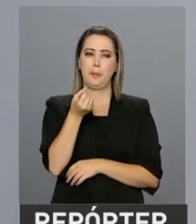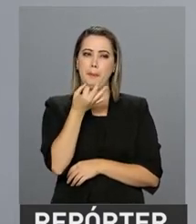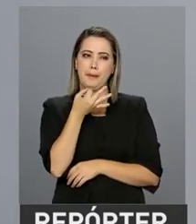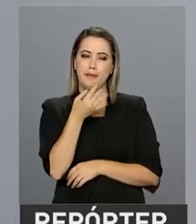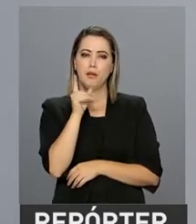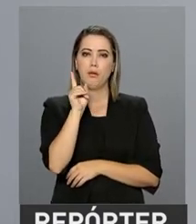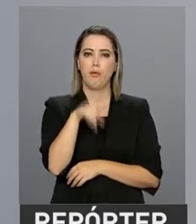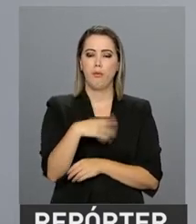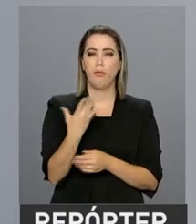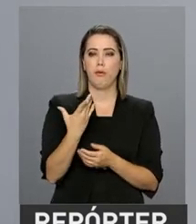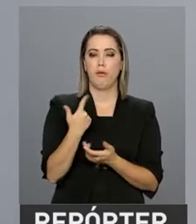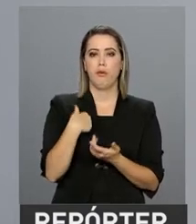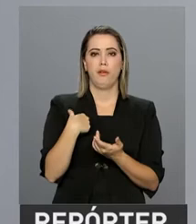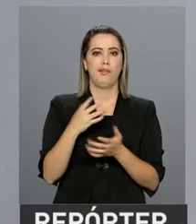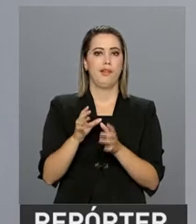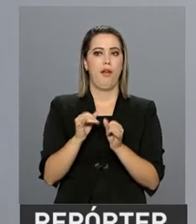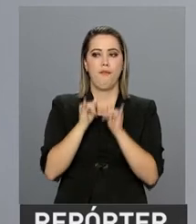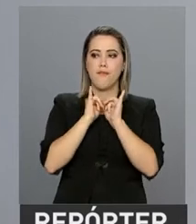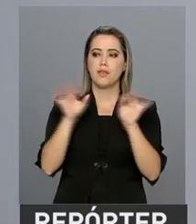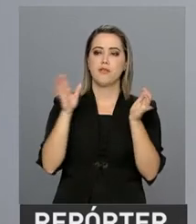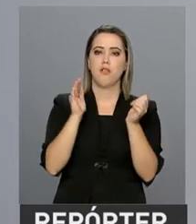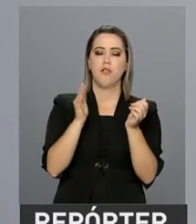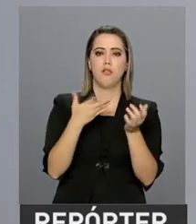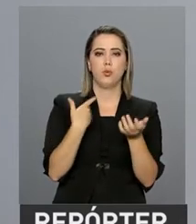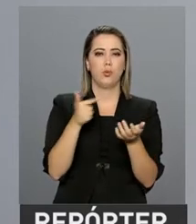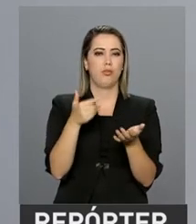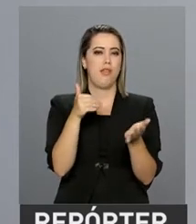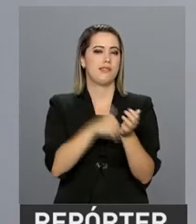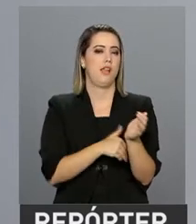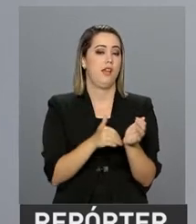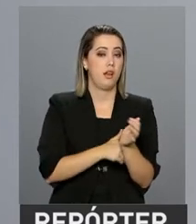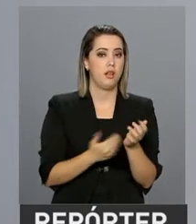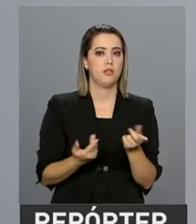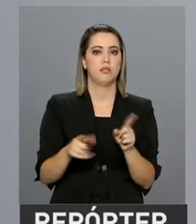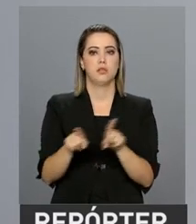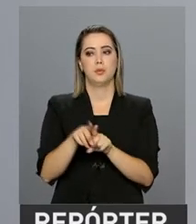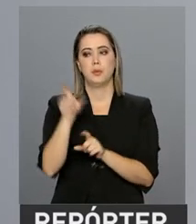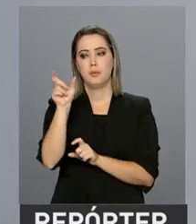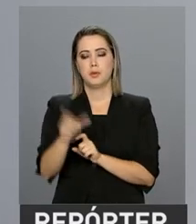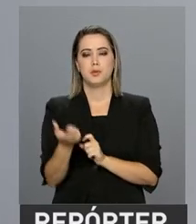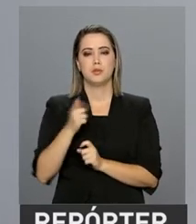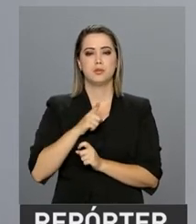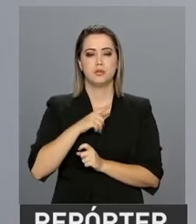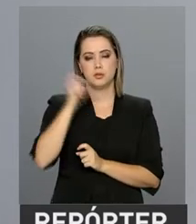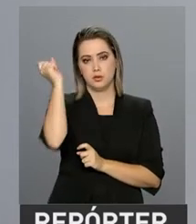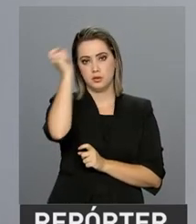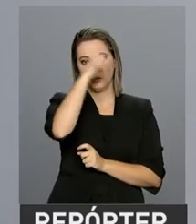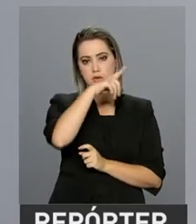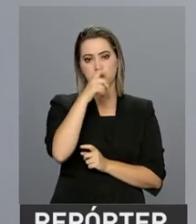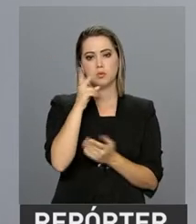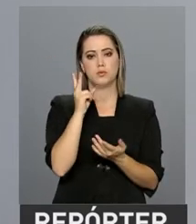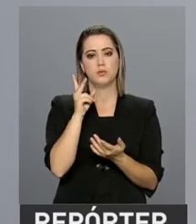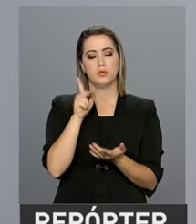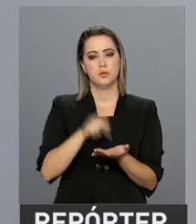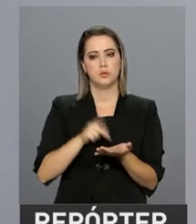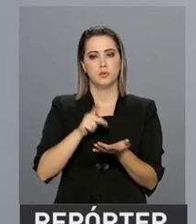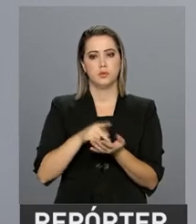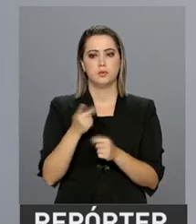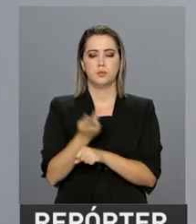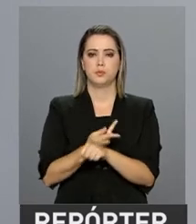no serviço público romperia com a confidencialidade pessoas que têm dificuldade mesmo de